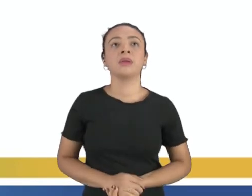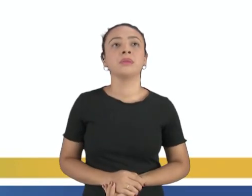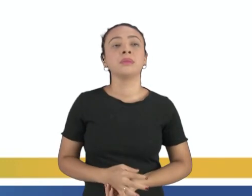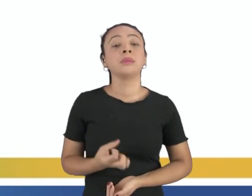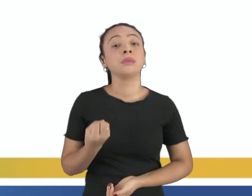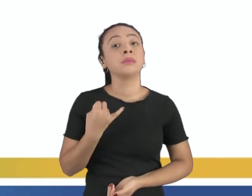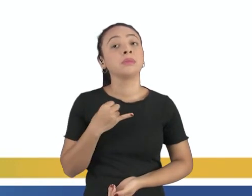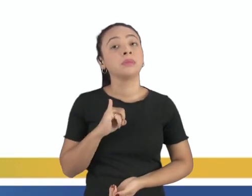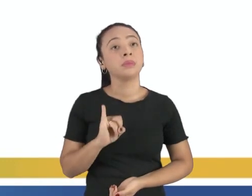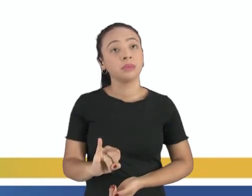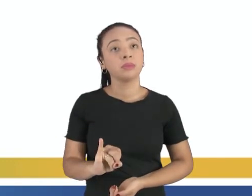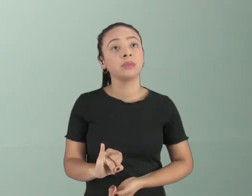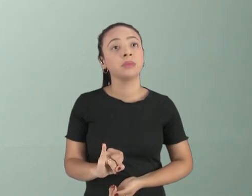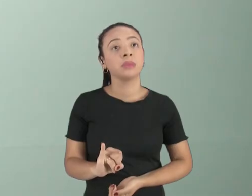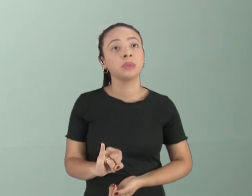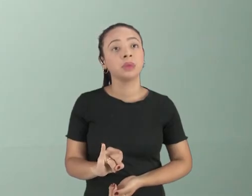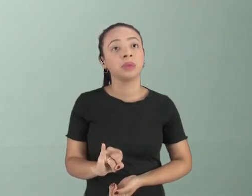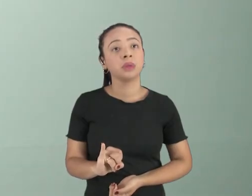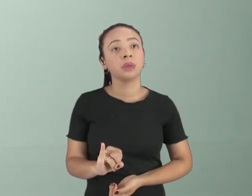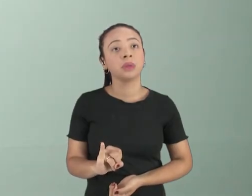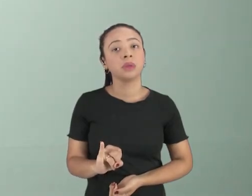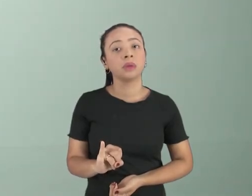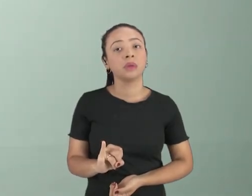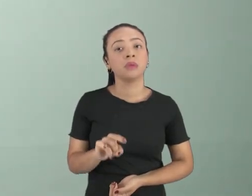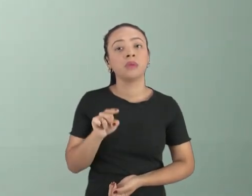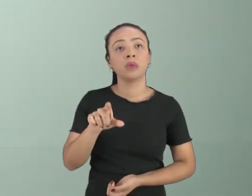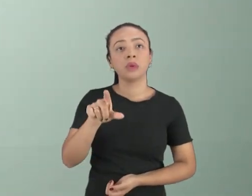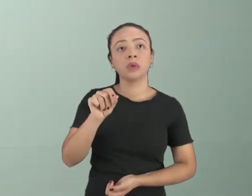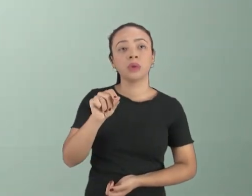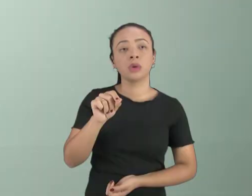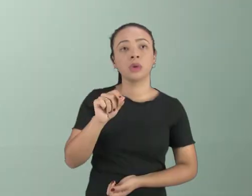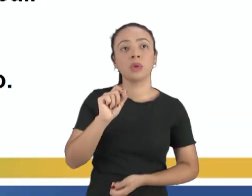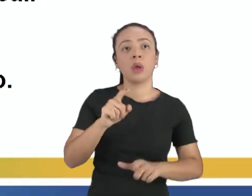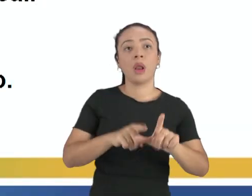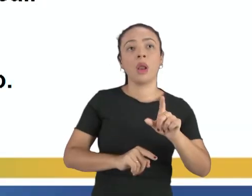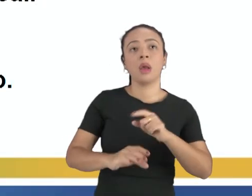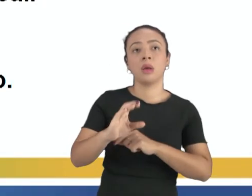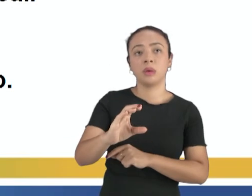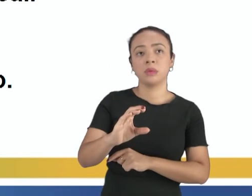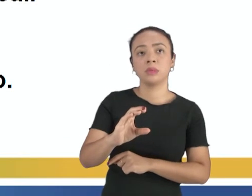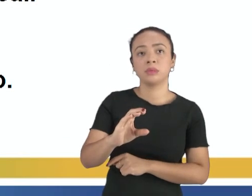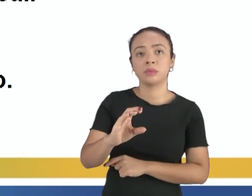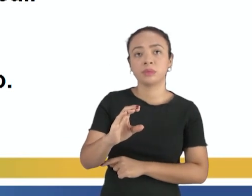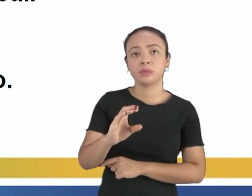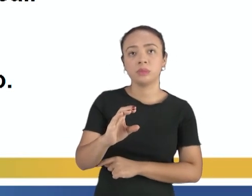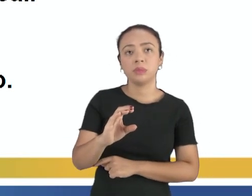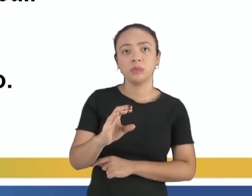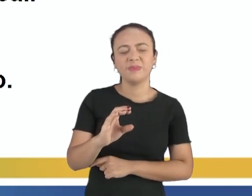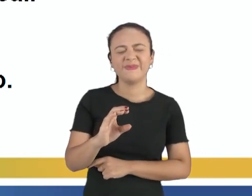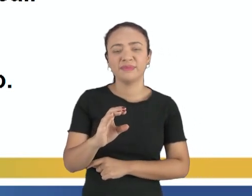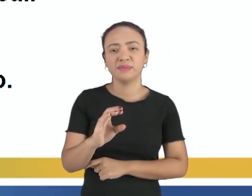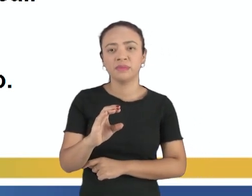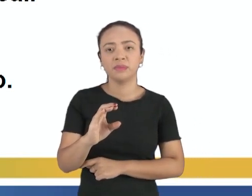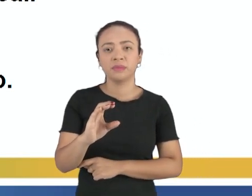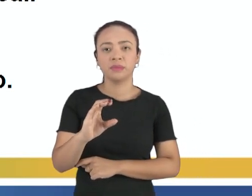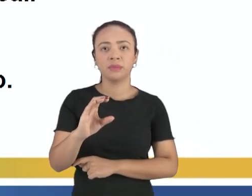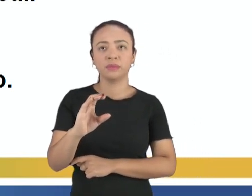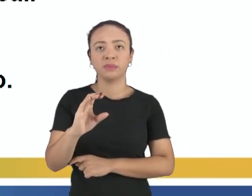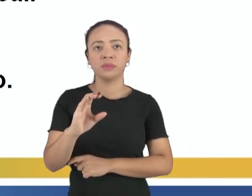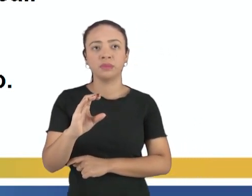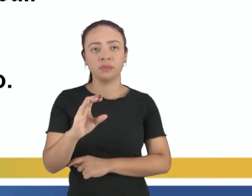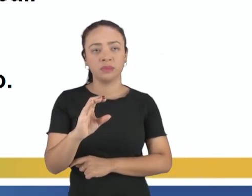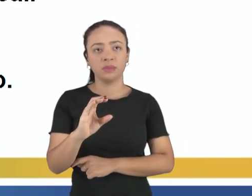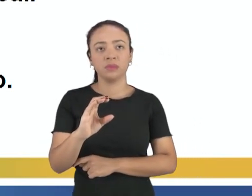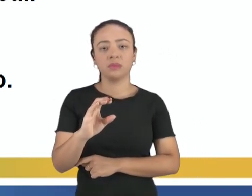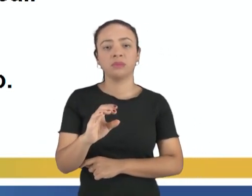Bom, se você foi na letra C de casa e assinalado um escanteio sempre que a bola sair pelas